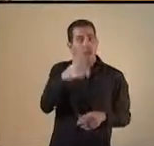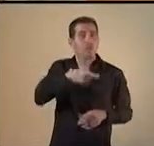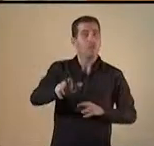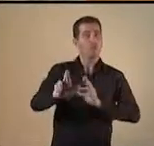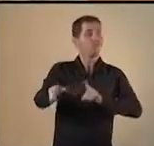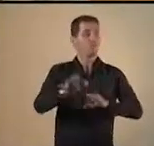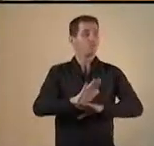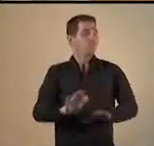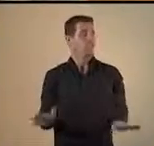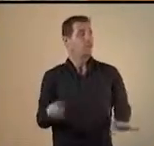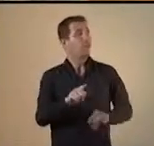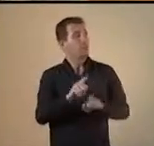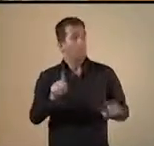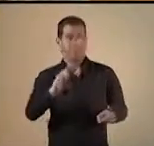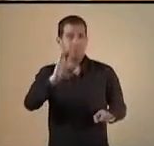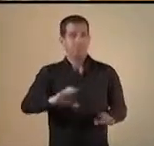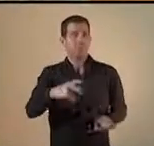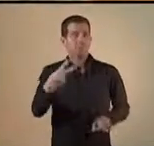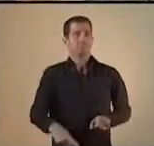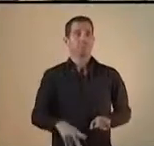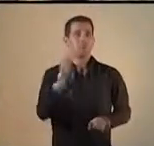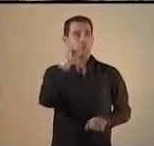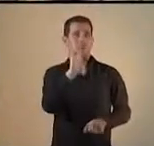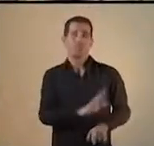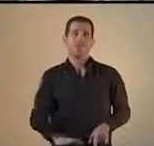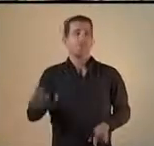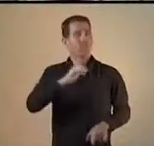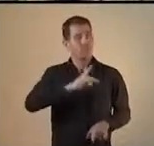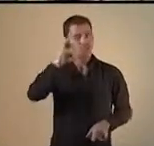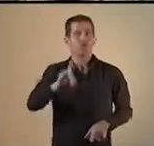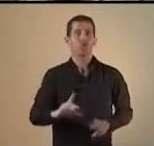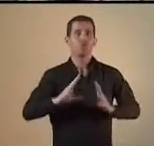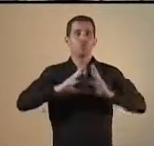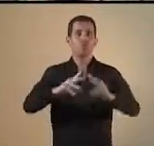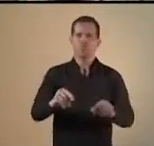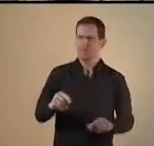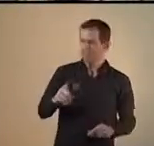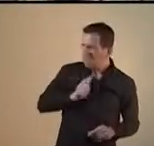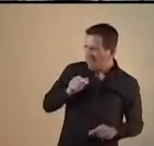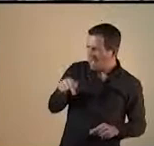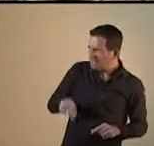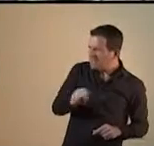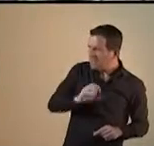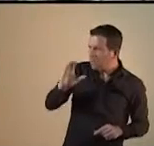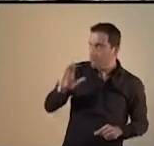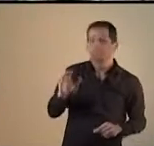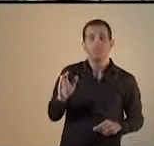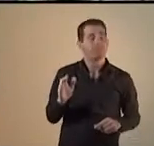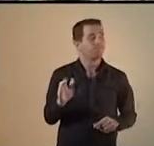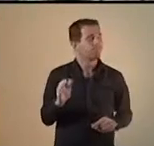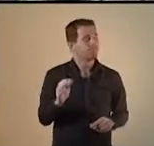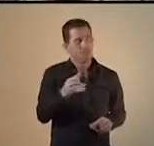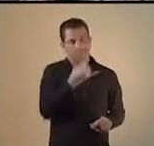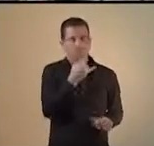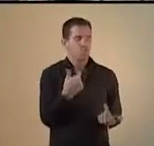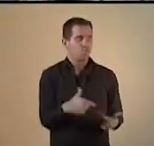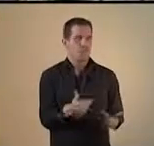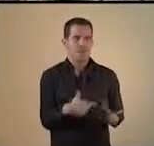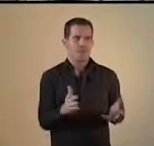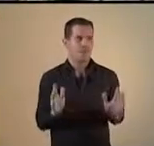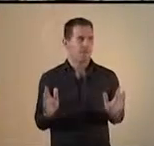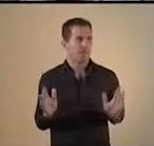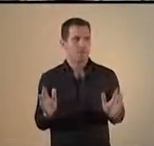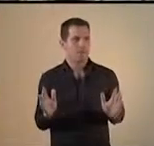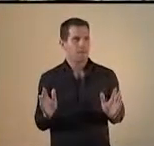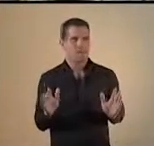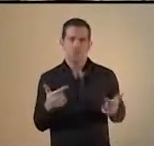cidadão brasileiro que tem todos os direitos como qualquer outro. E nós temos isso aqui no estado de Santa Catarina? Infelizmente, nós não temos isso. Não é